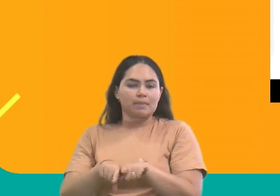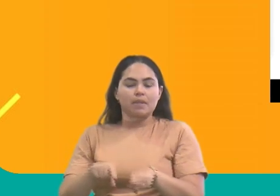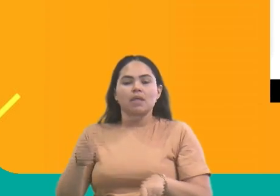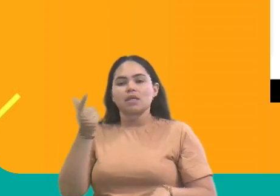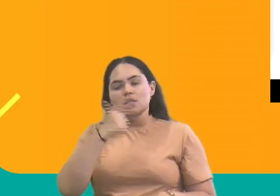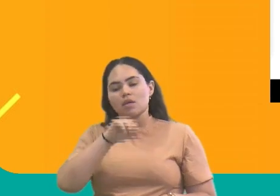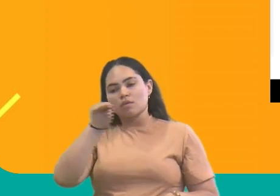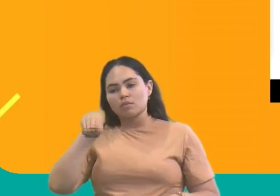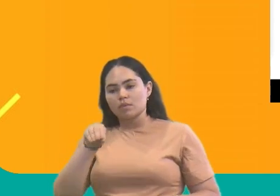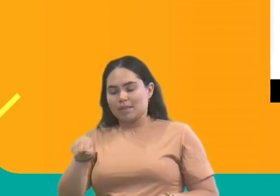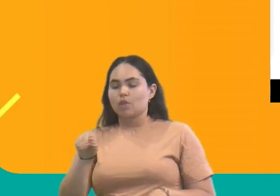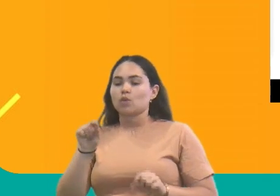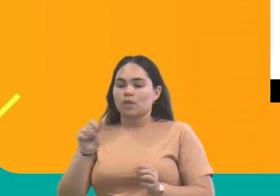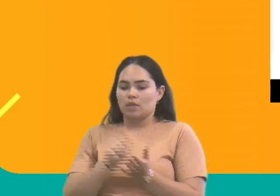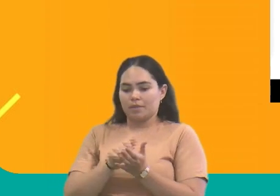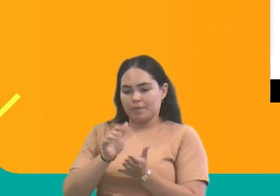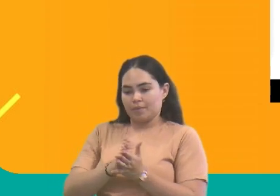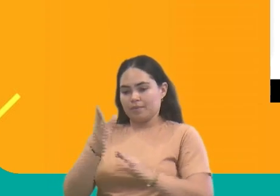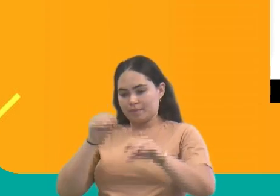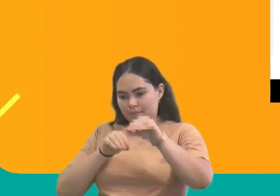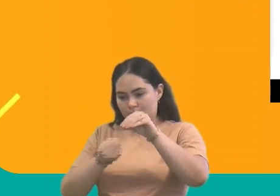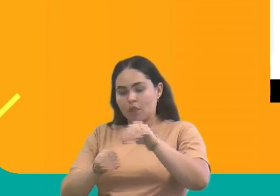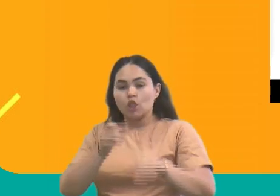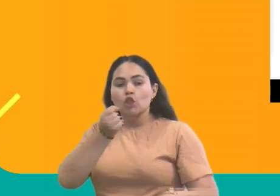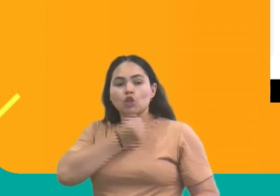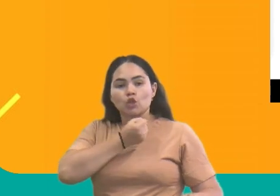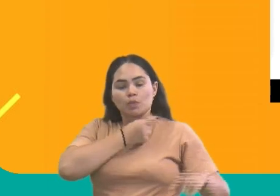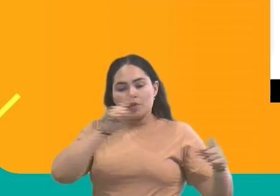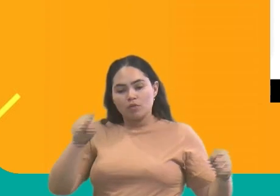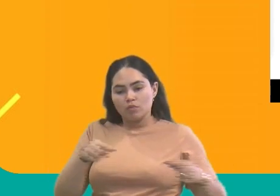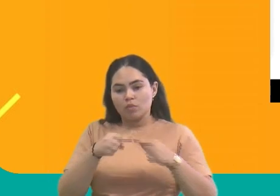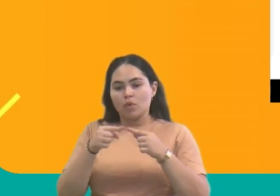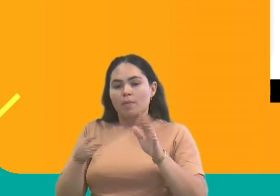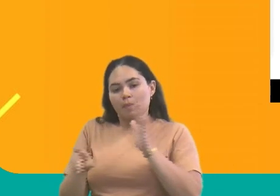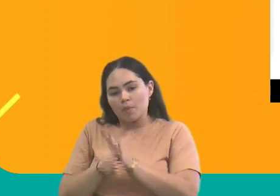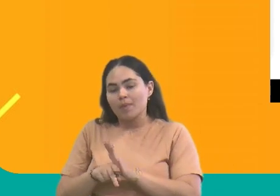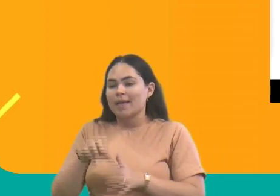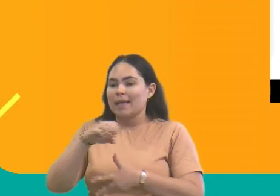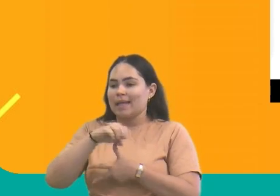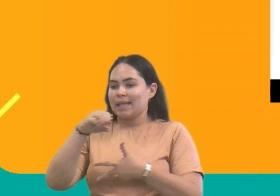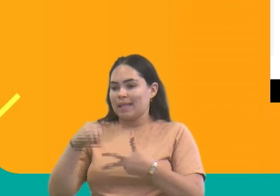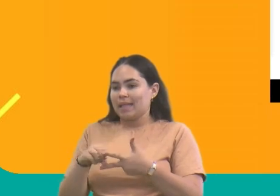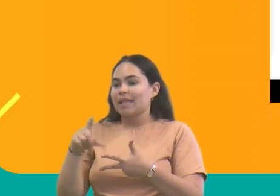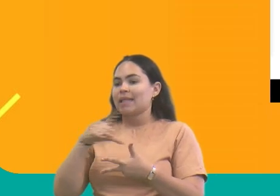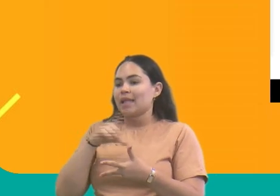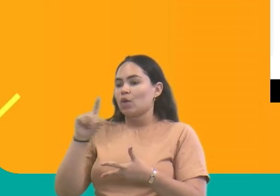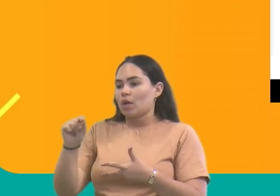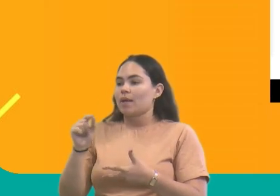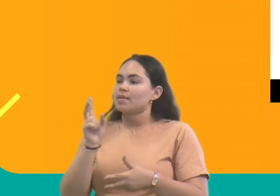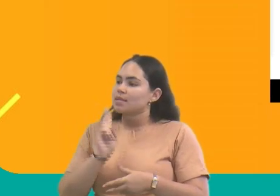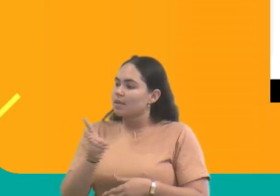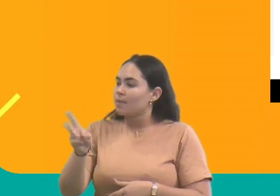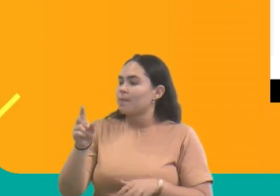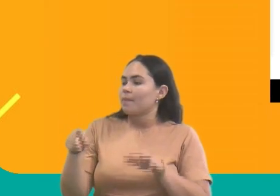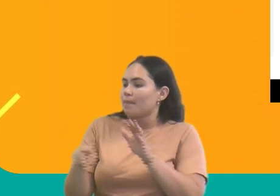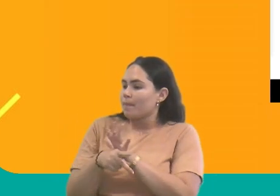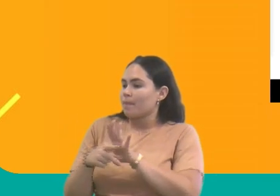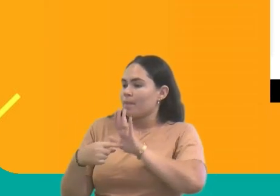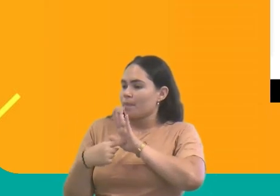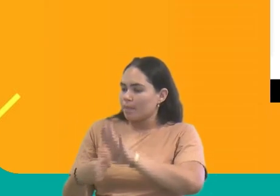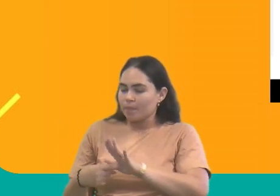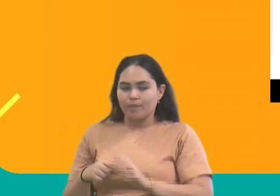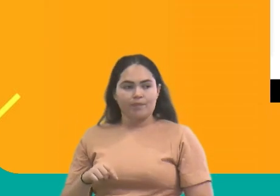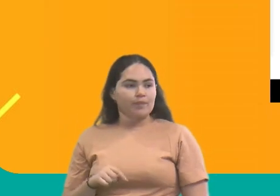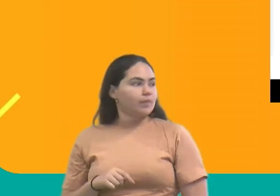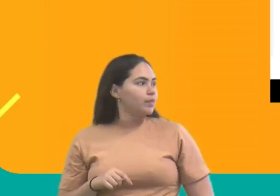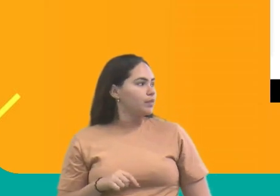dela você vai escrever exatamente a numeração de balanceamento. O Enem traz reações balanceadas, tá?